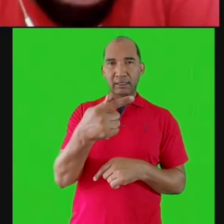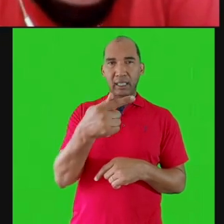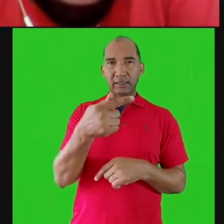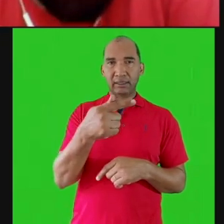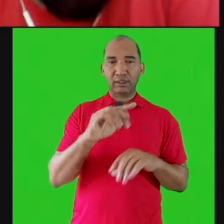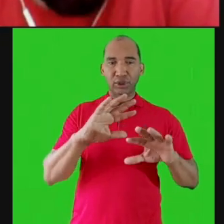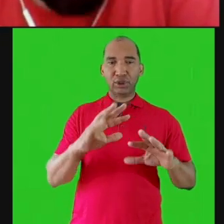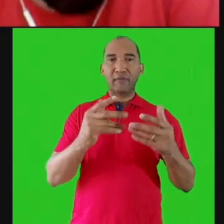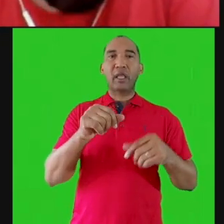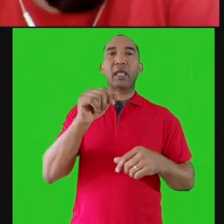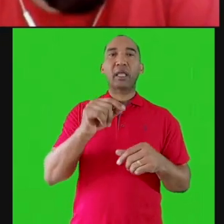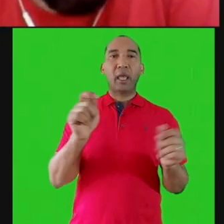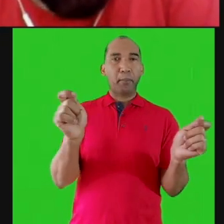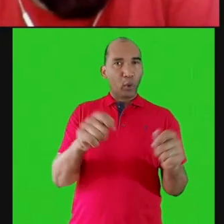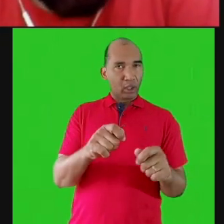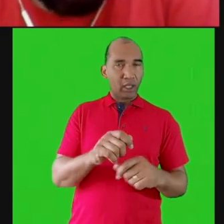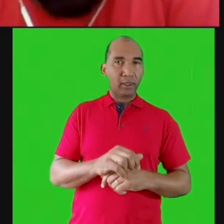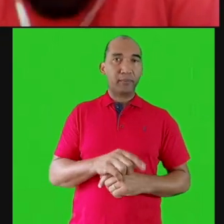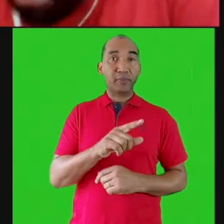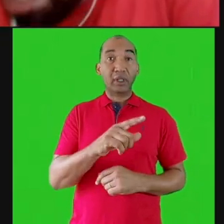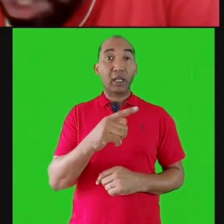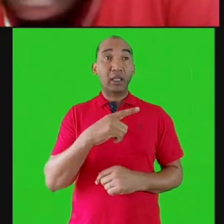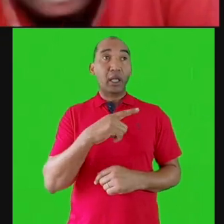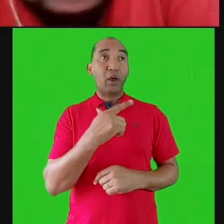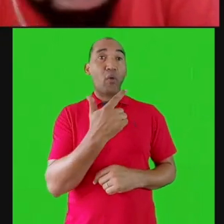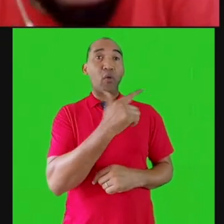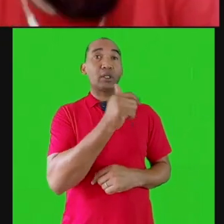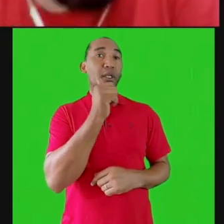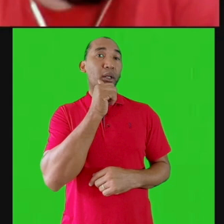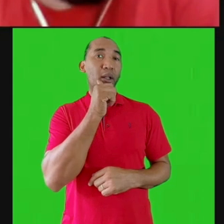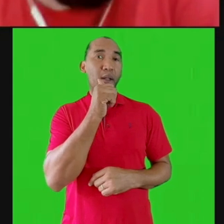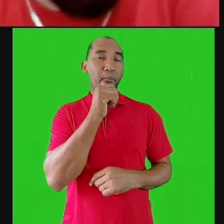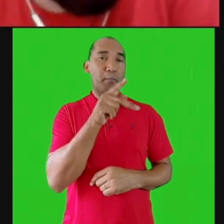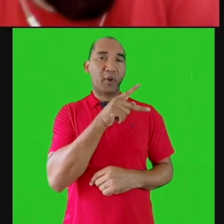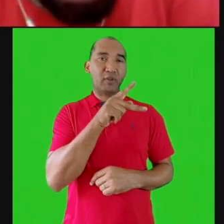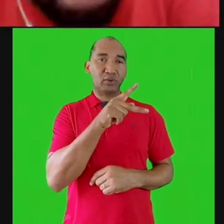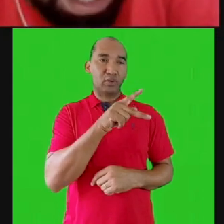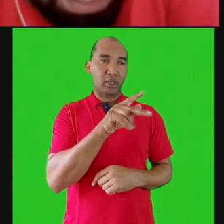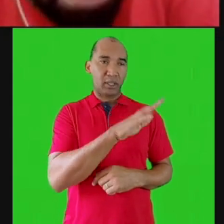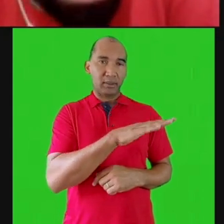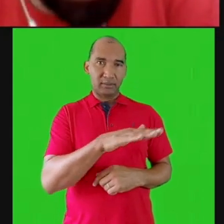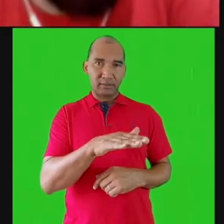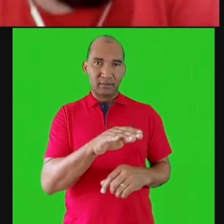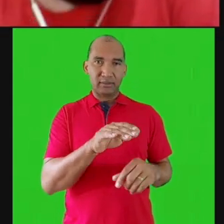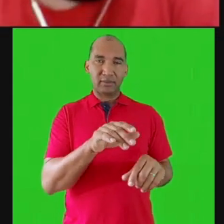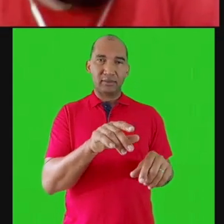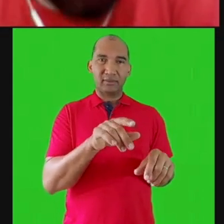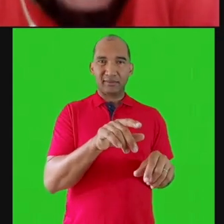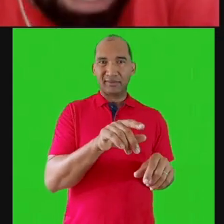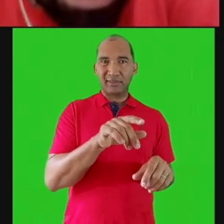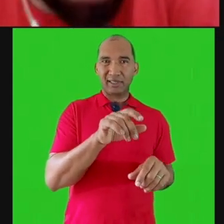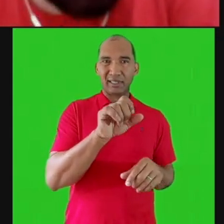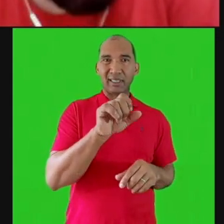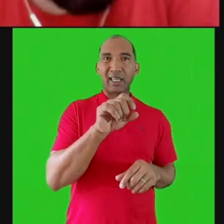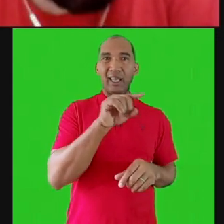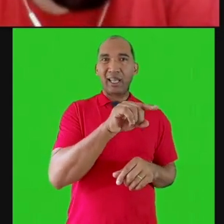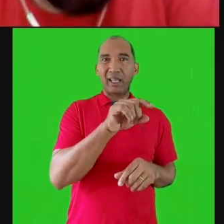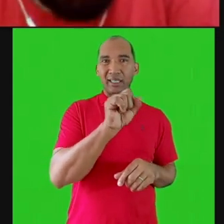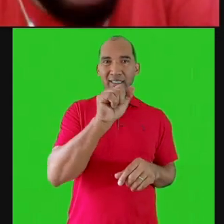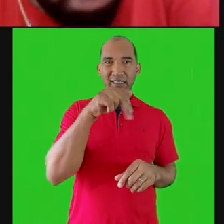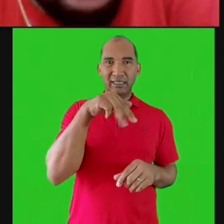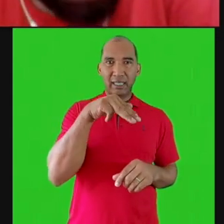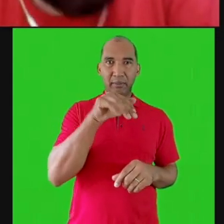lá o Bernardo, com outras pessoas que vieram, como a Chan, que é professora primária também, paraense,